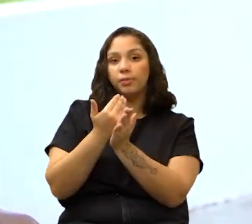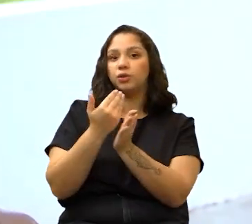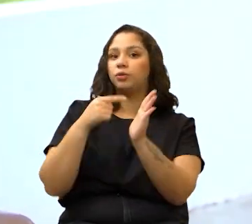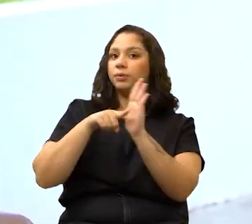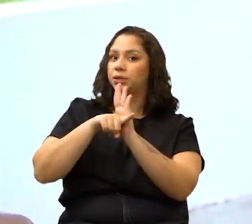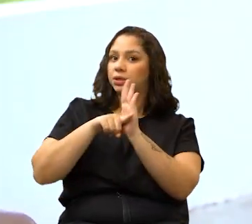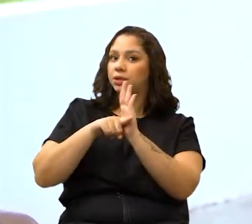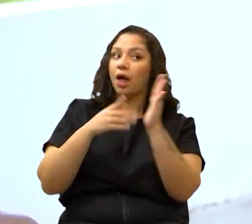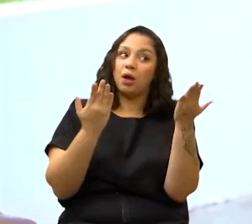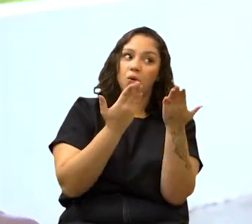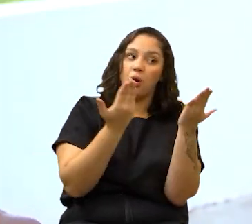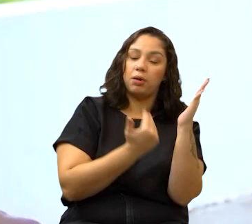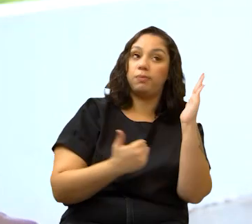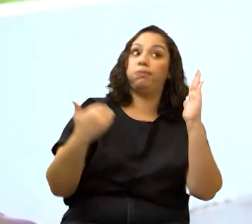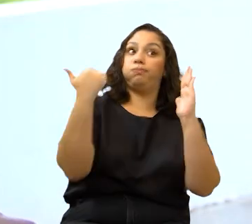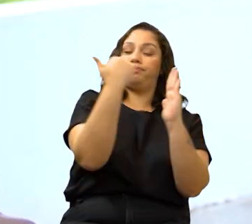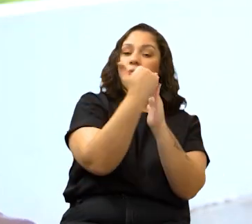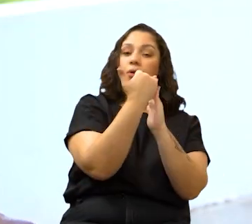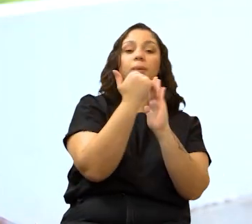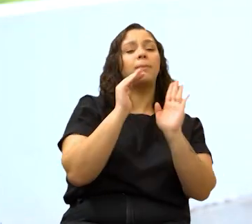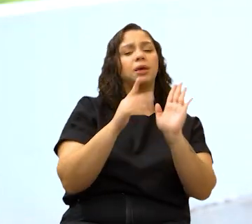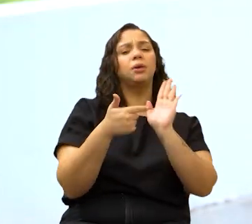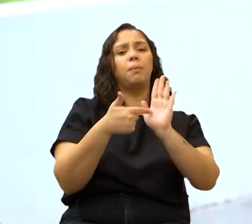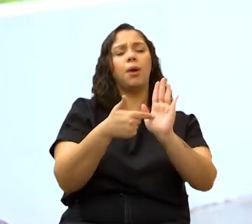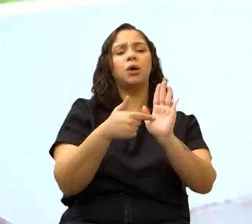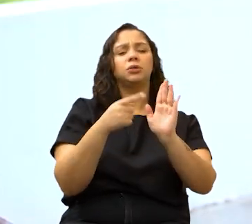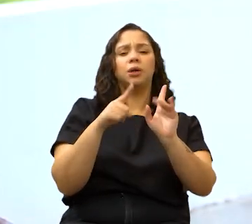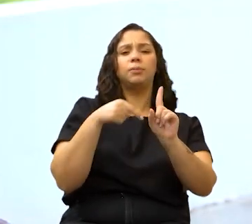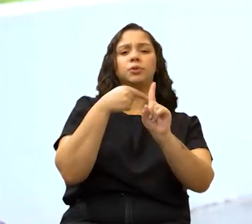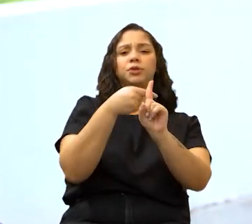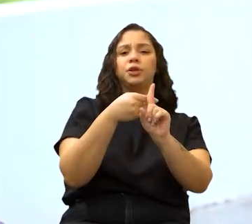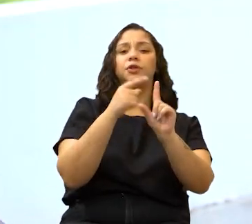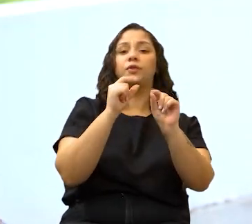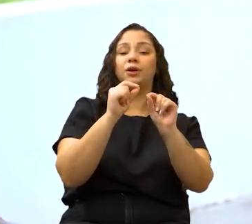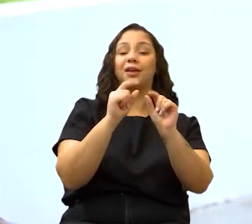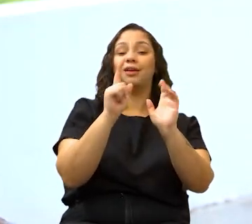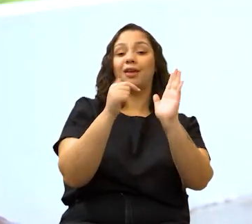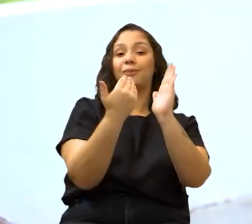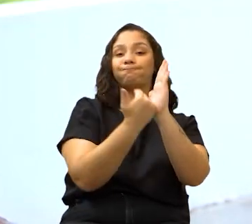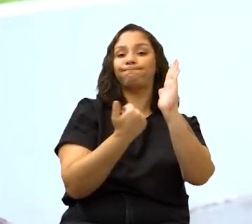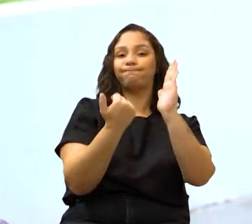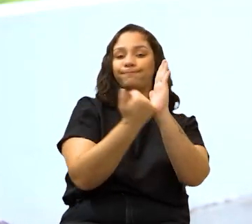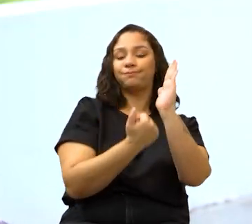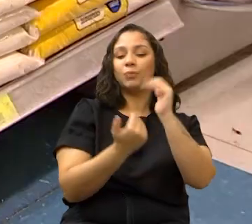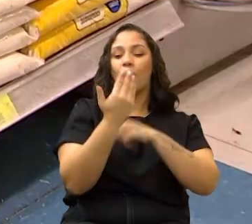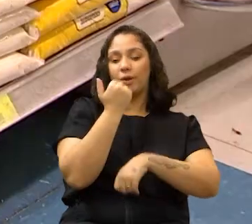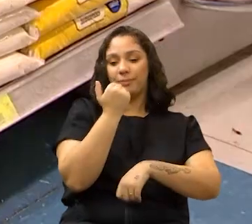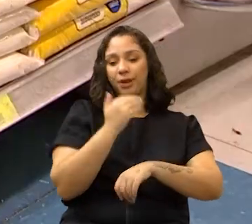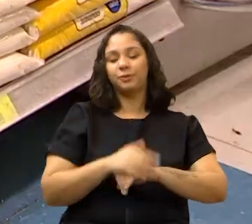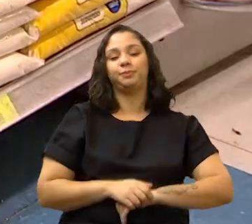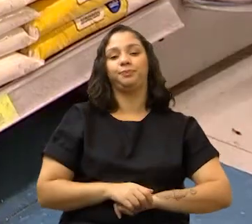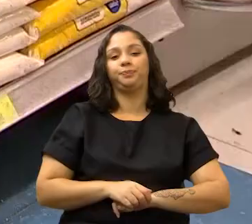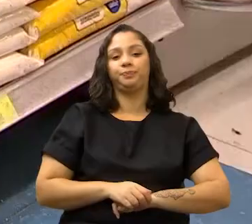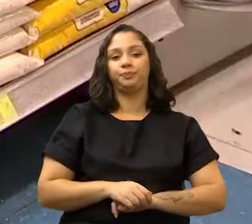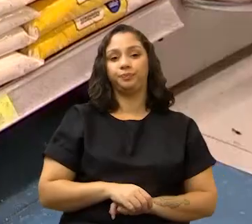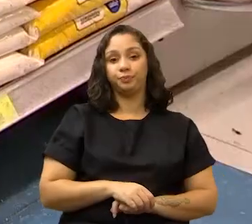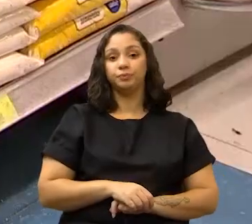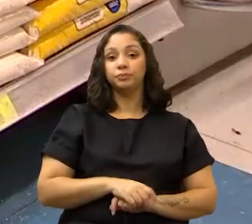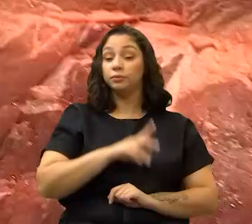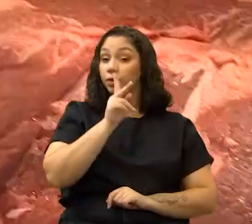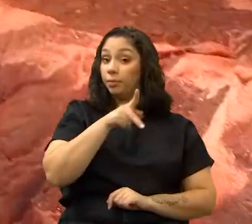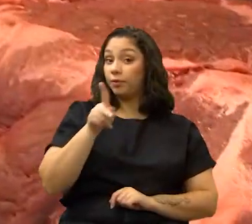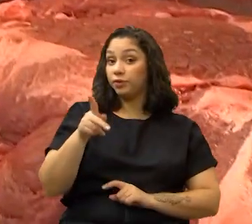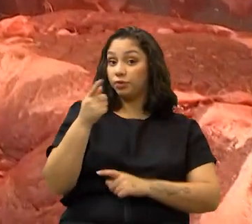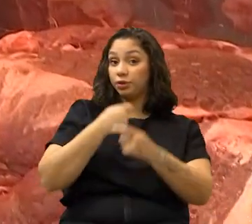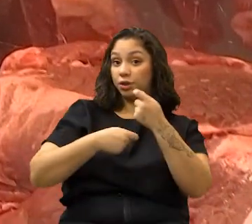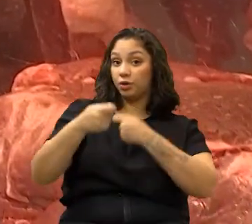a pesquisa, mas indica uma tendência positiva de redução de preço dos alimentos. Ainda de acordo com o professor